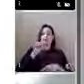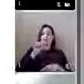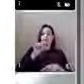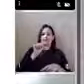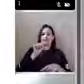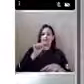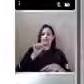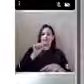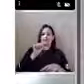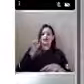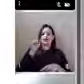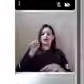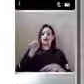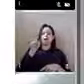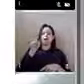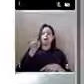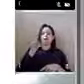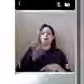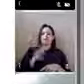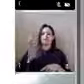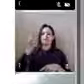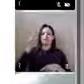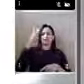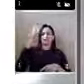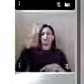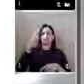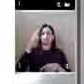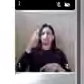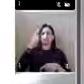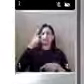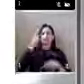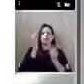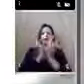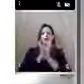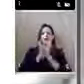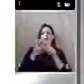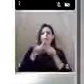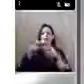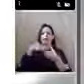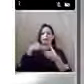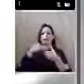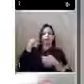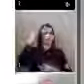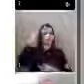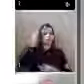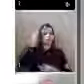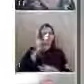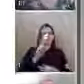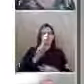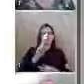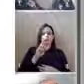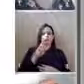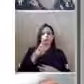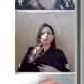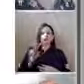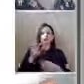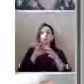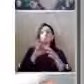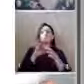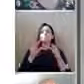Universidade de Valladolid, e referendada pela professora Ádia Durão, que permitia